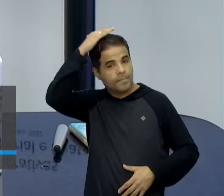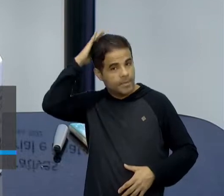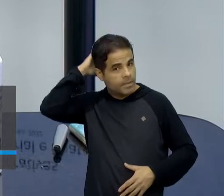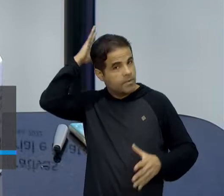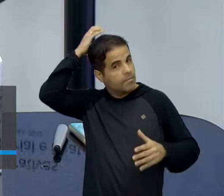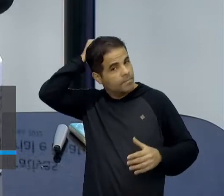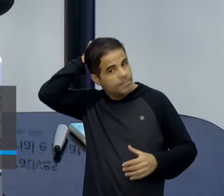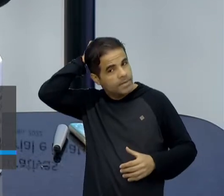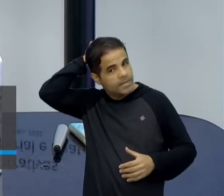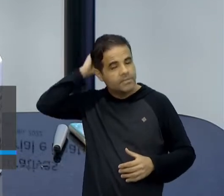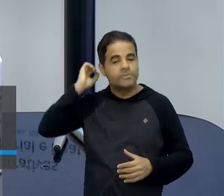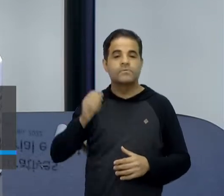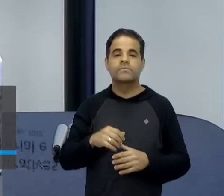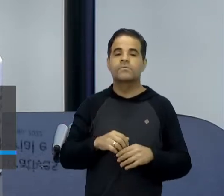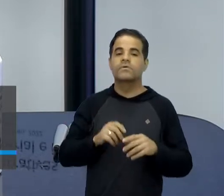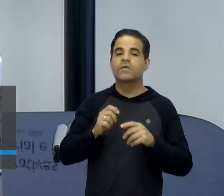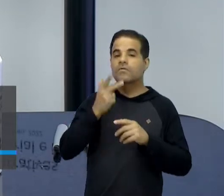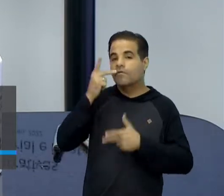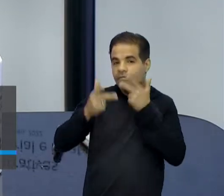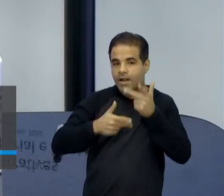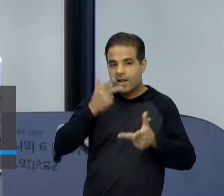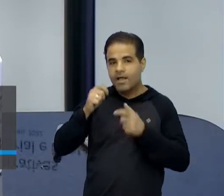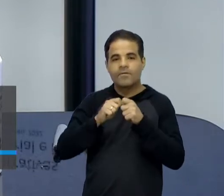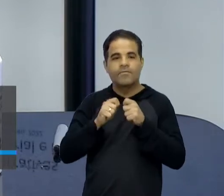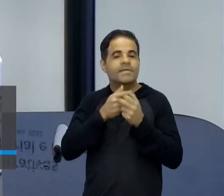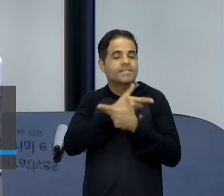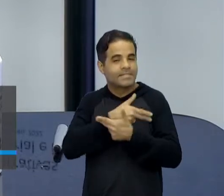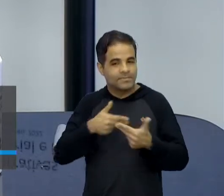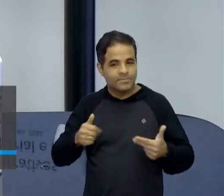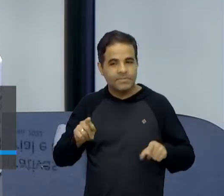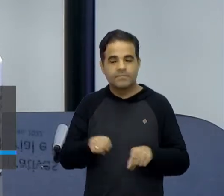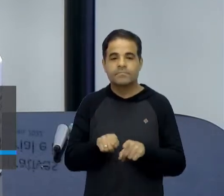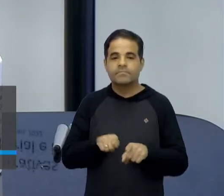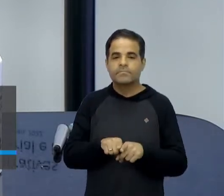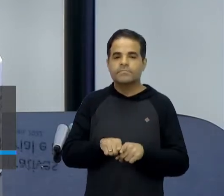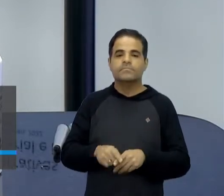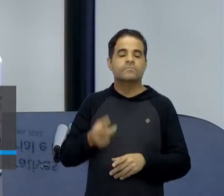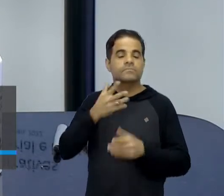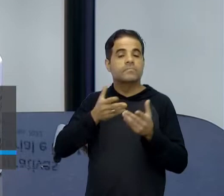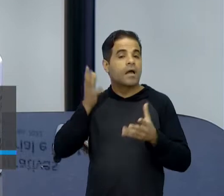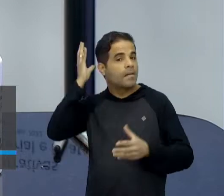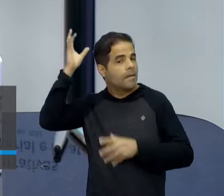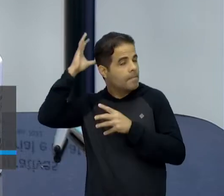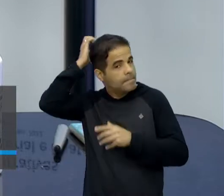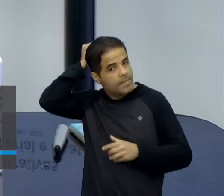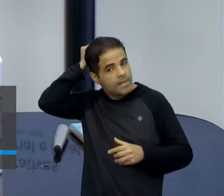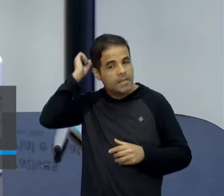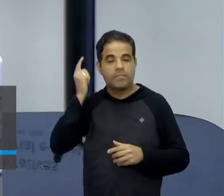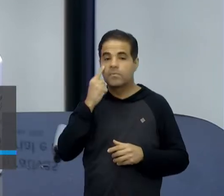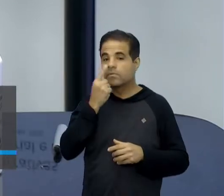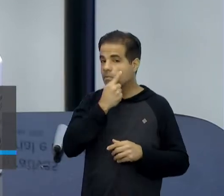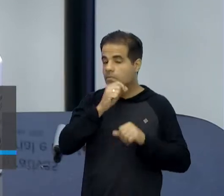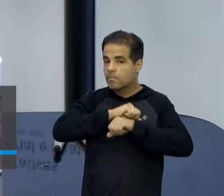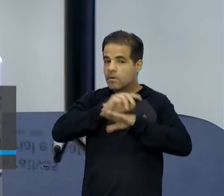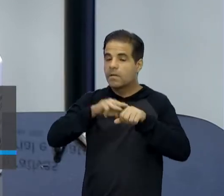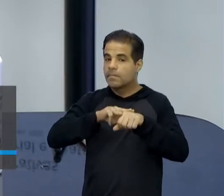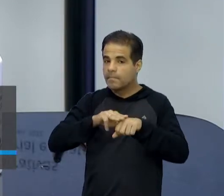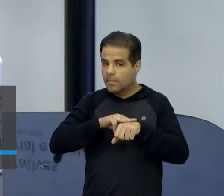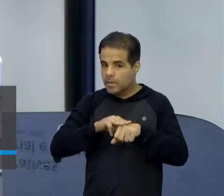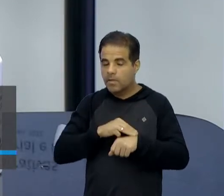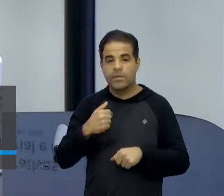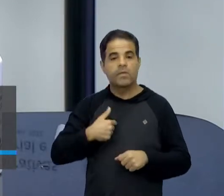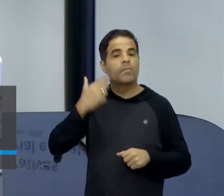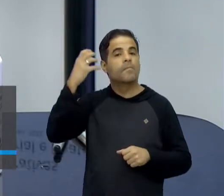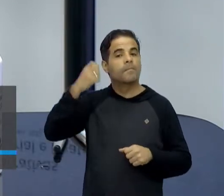e eu vou falando e eu vou fazendo as coisas, vocês perceberam? Então, meu cabelo tá preso, eu tenho os olhos castanhos, eu sou